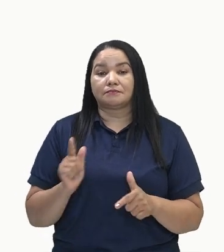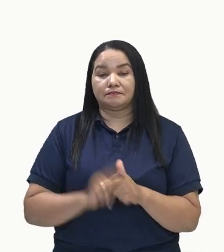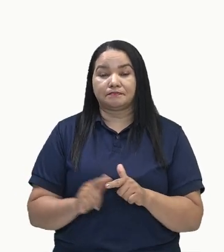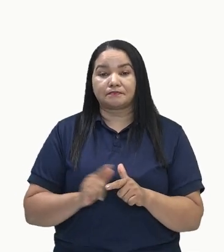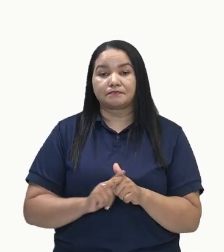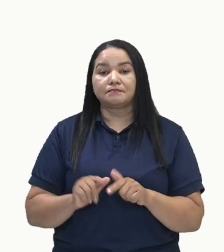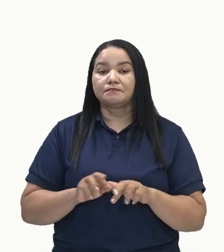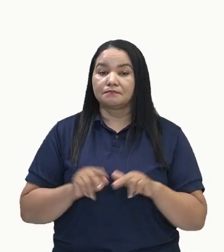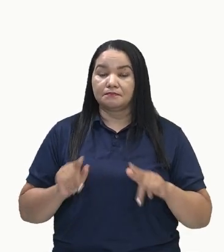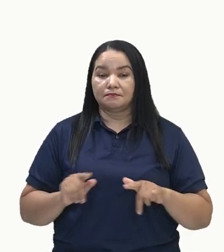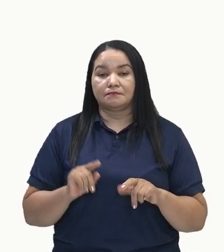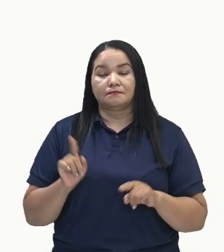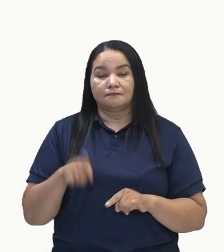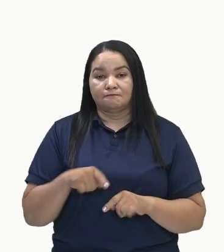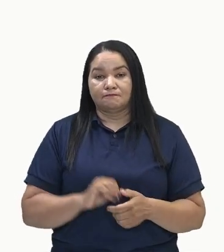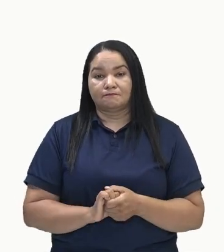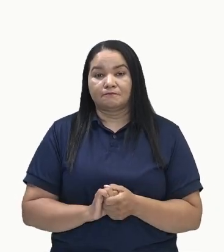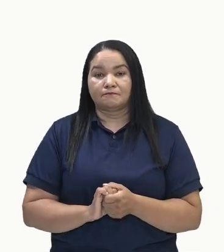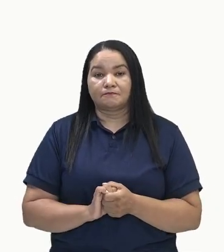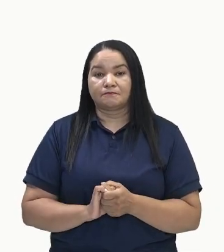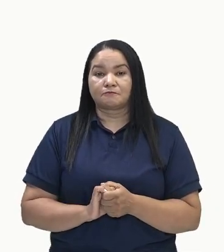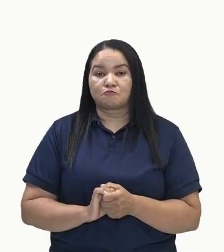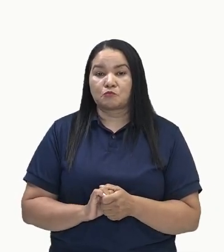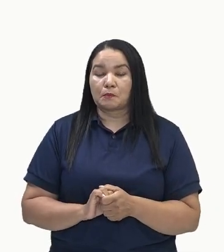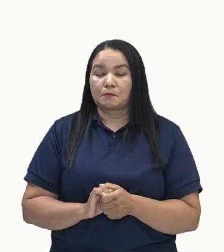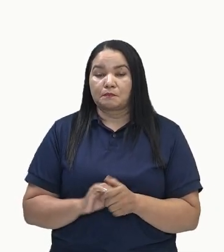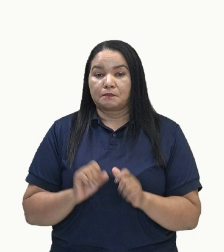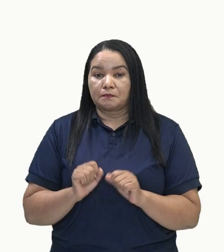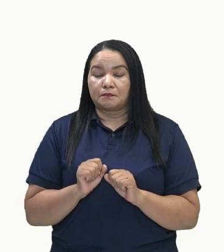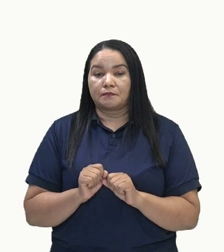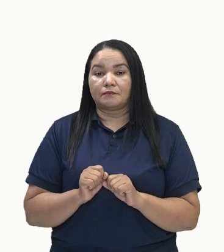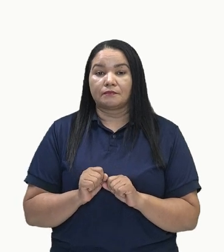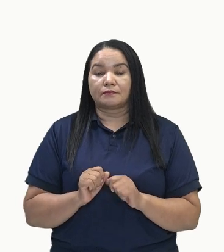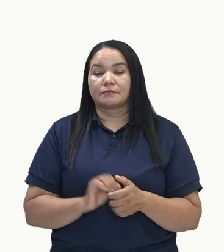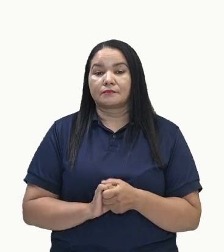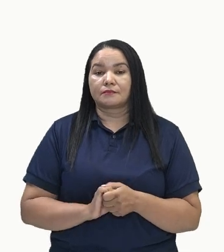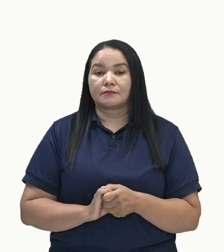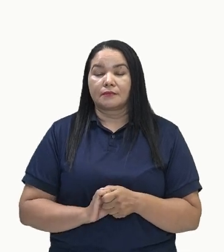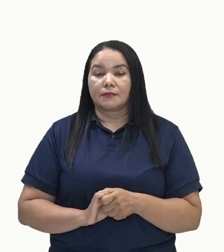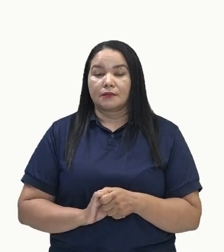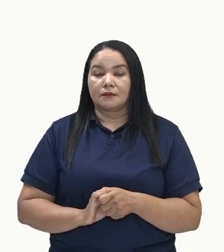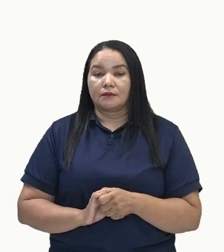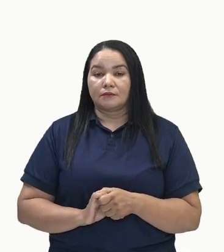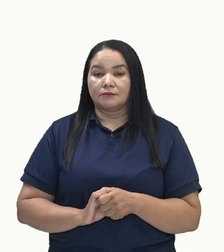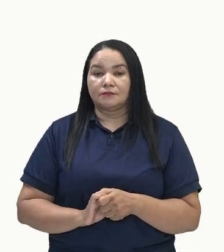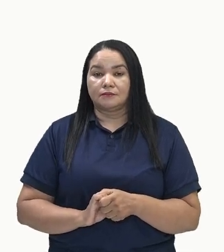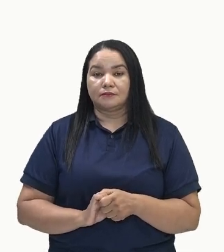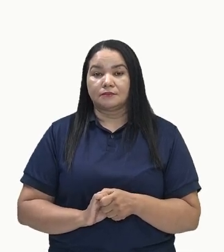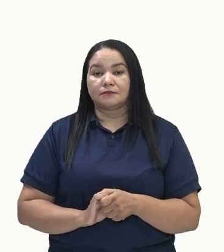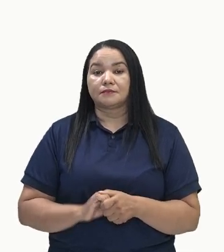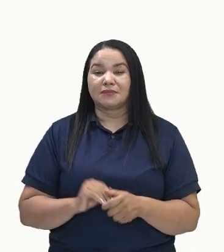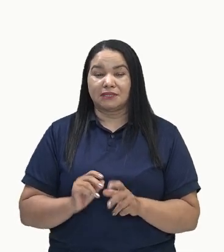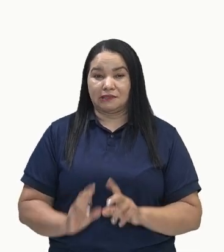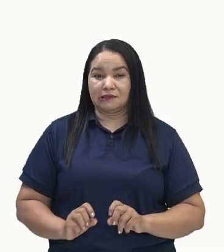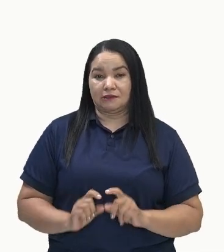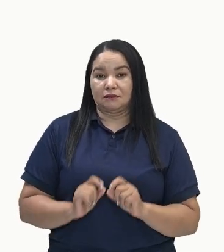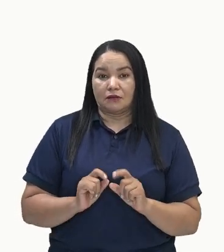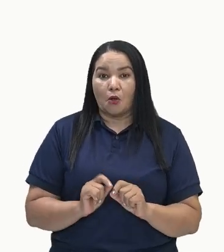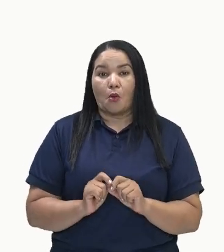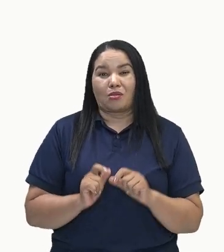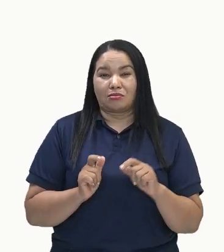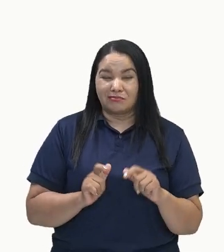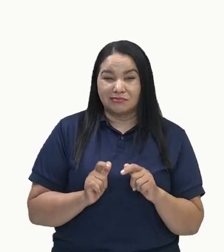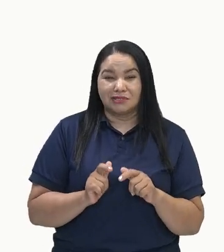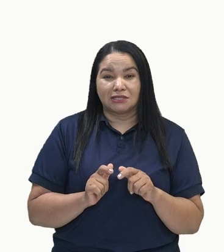lesões na região, né, que ele se infecta. Aqui